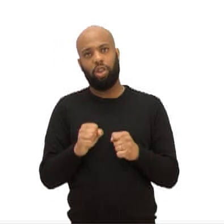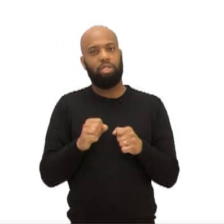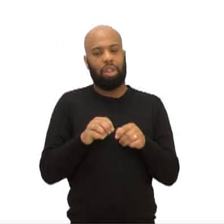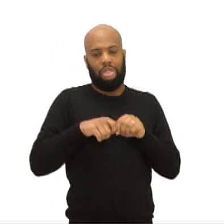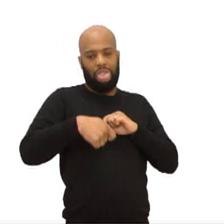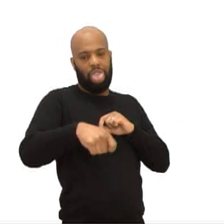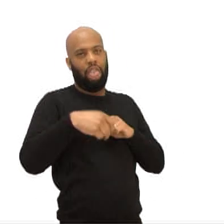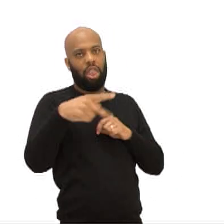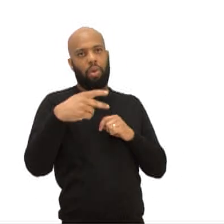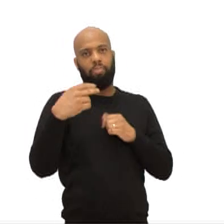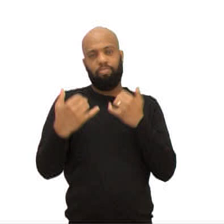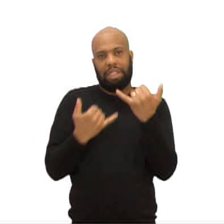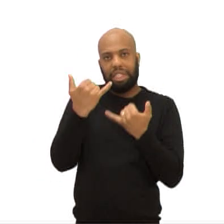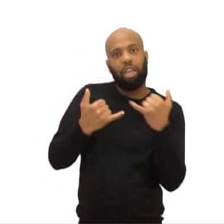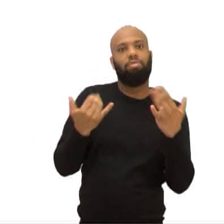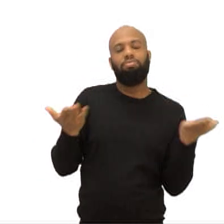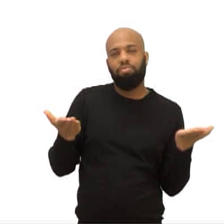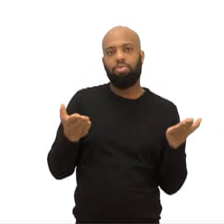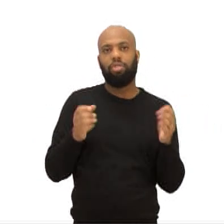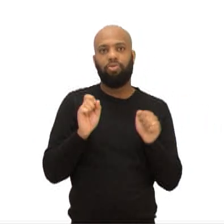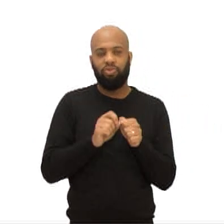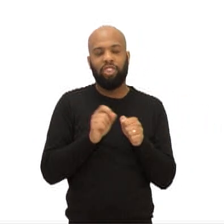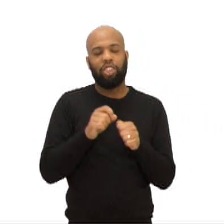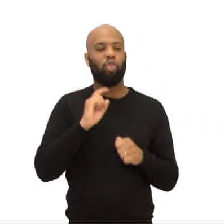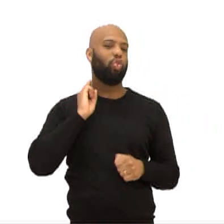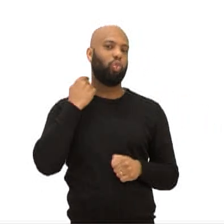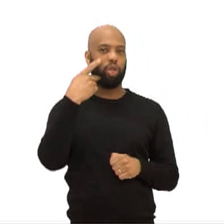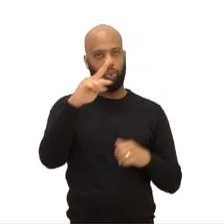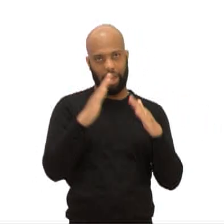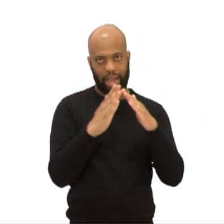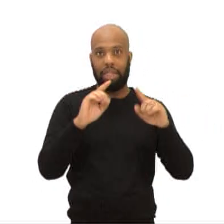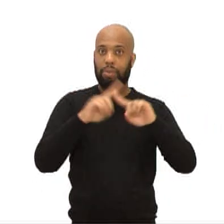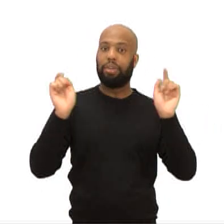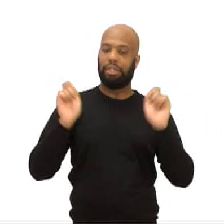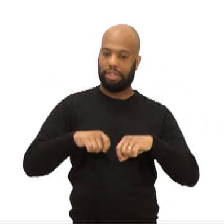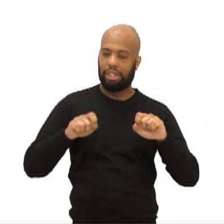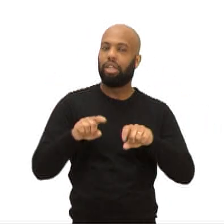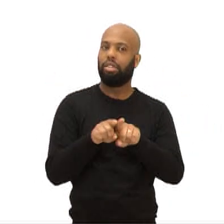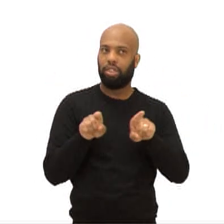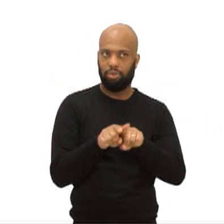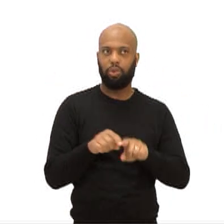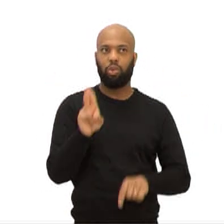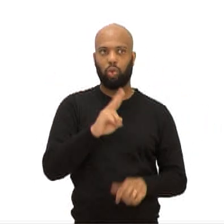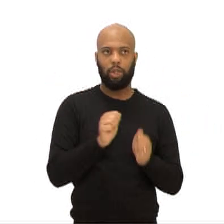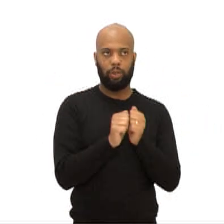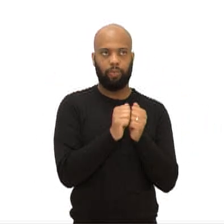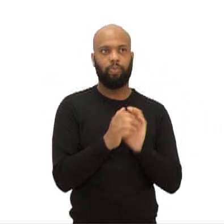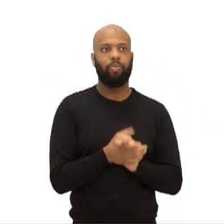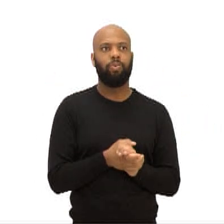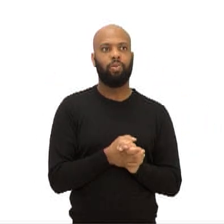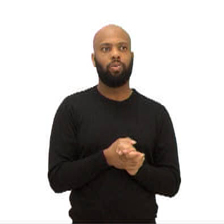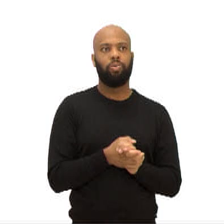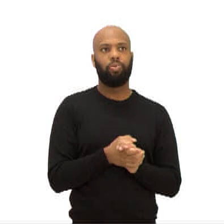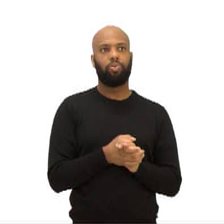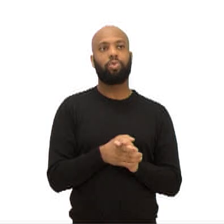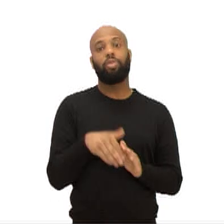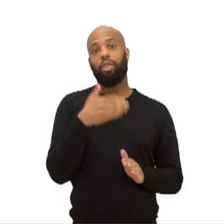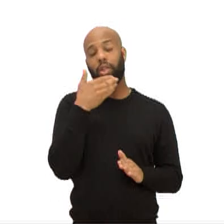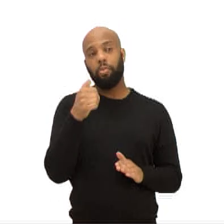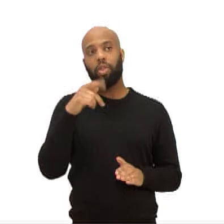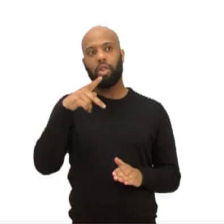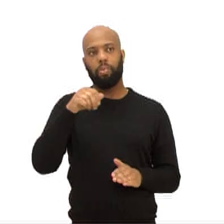seu brinquedo, o seu material e faça uma sujeira na sua casa aí. Mas também é possível usar o arroz.